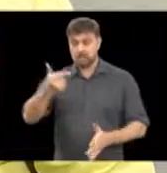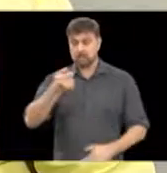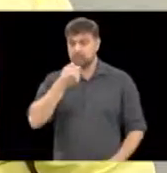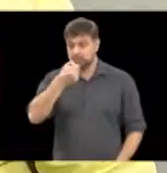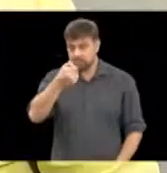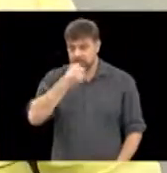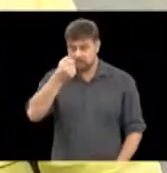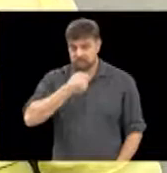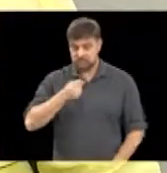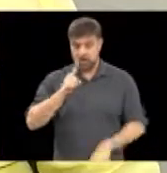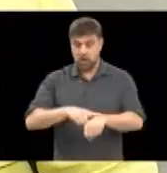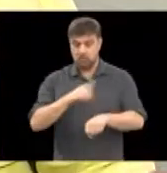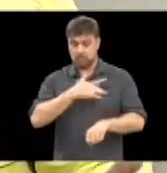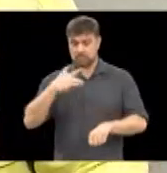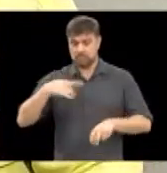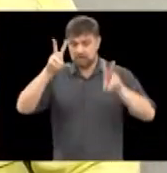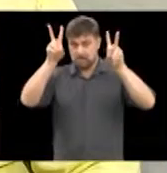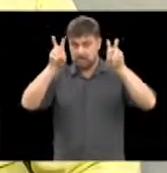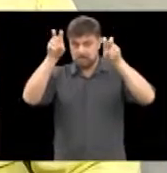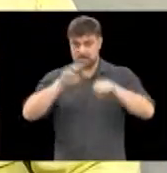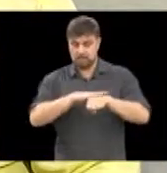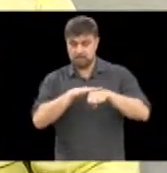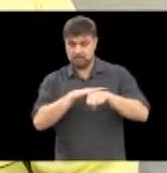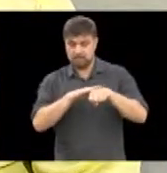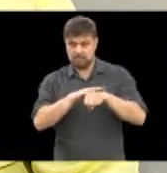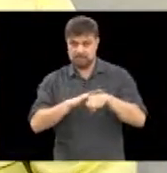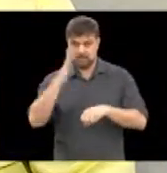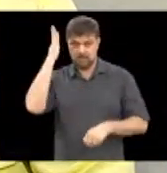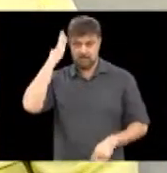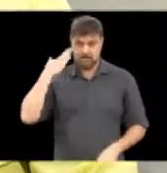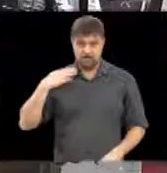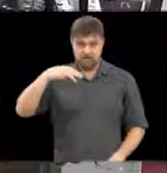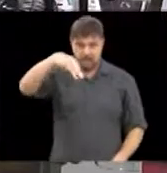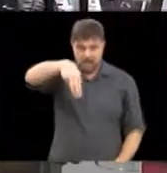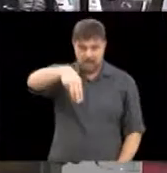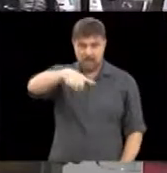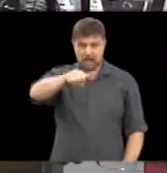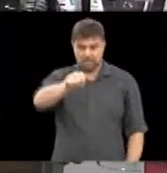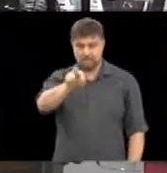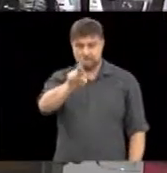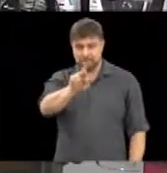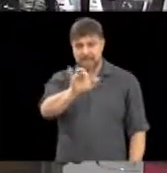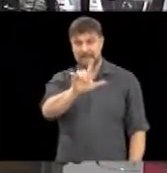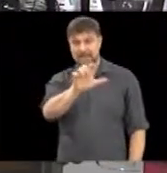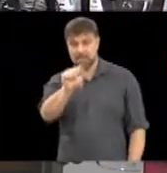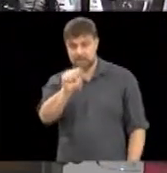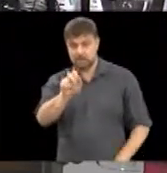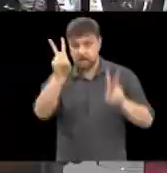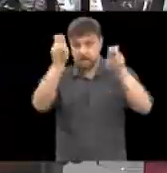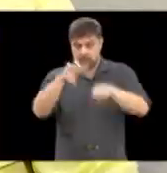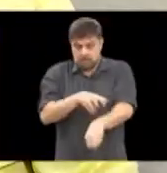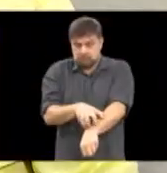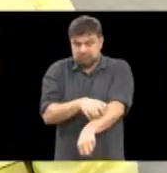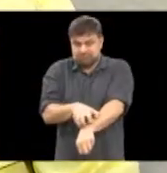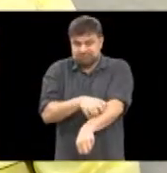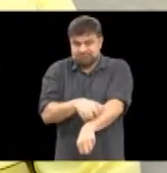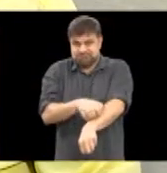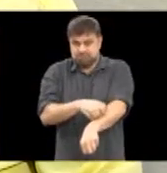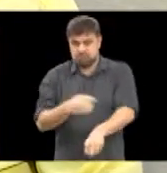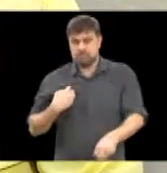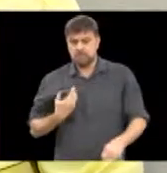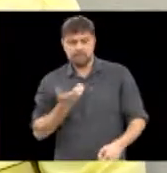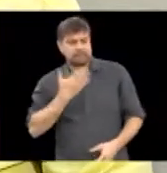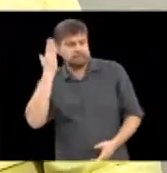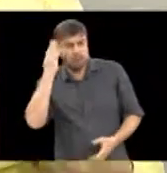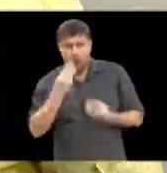Vamos partindo para o segundo bloco do Momento Saúde, que hoje está conversando com a doutora Marília Escudeiro sobre alergias. Mas a gente quer